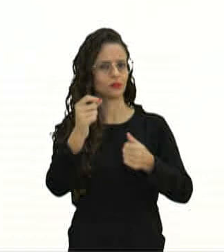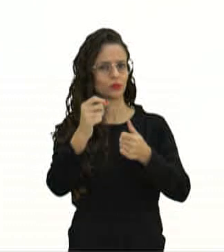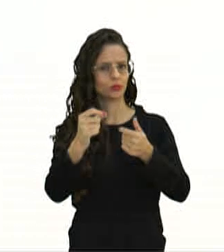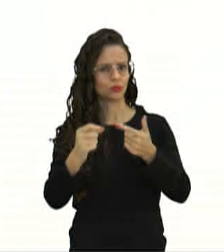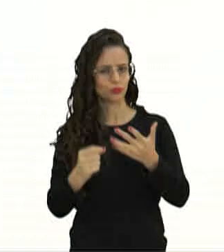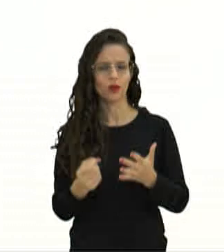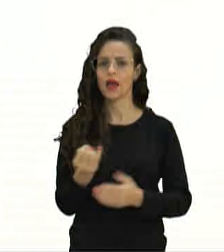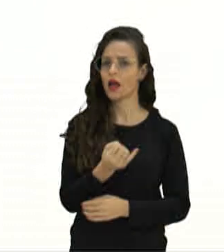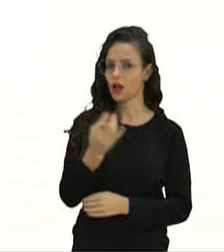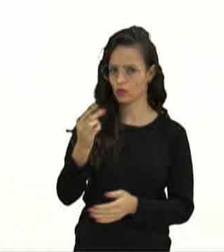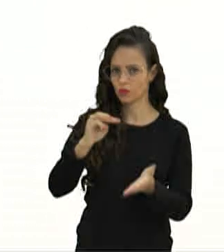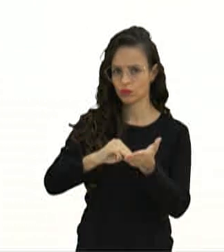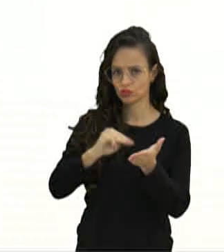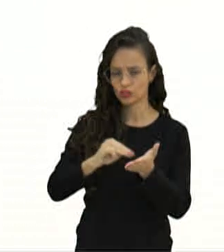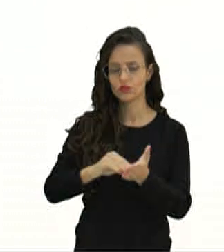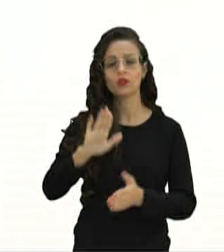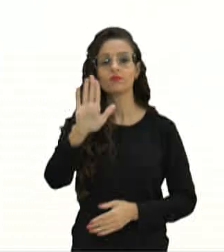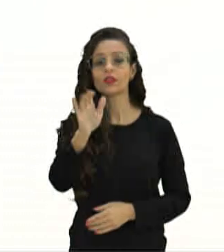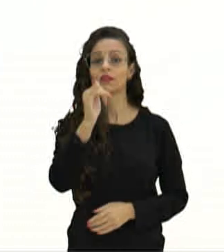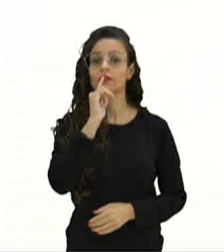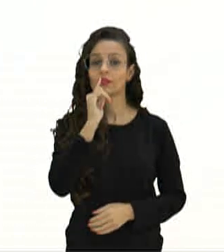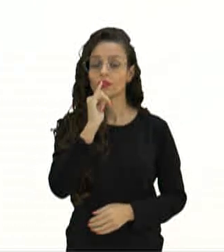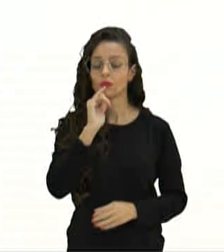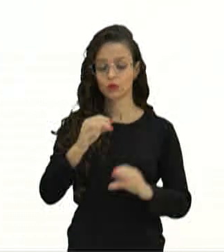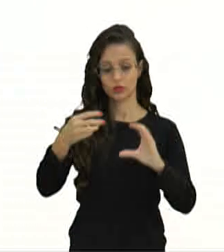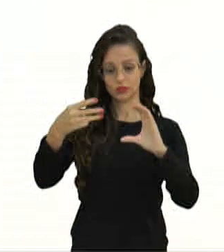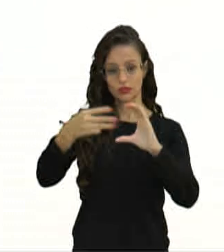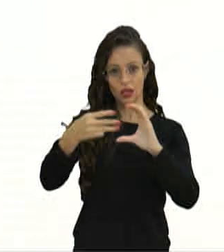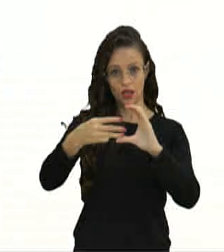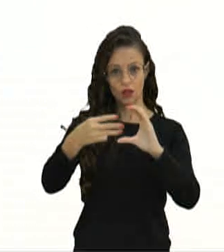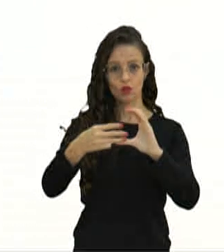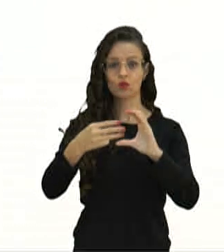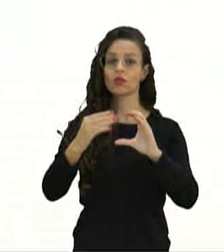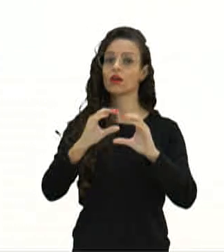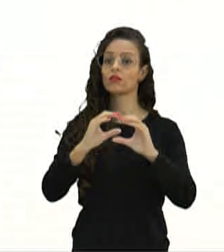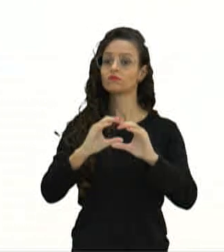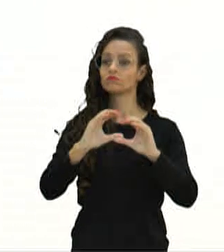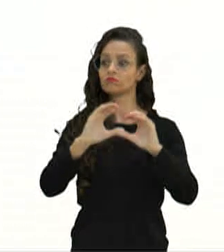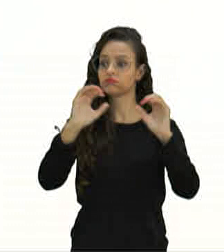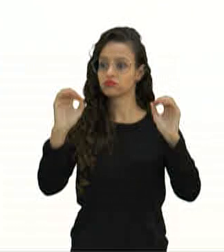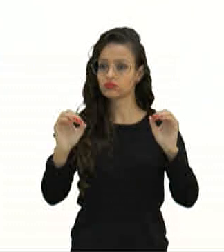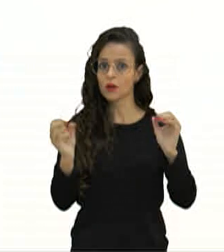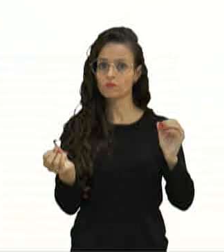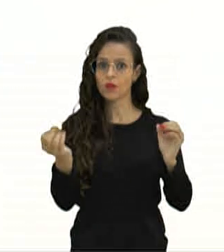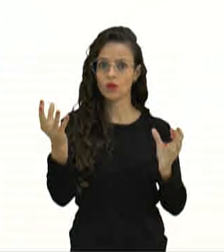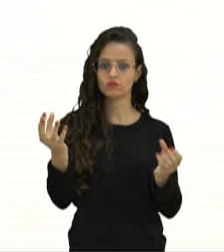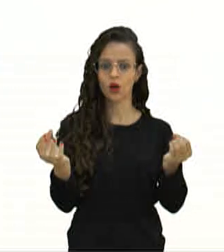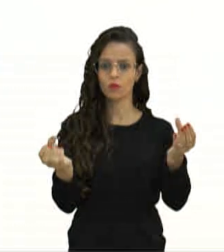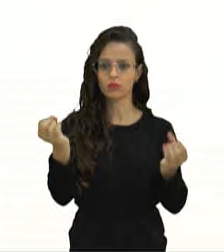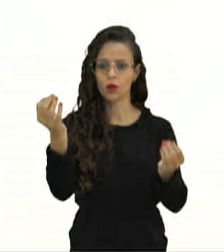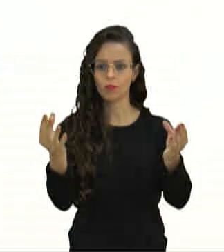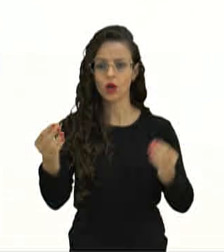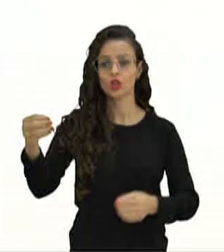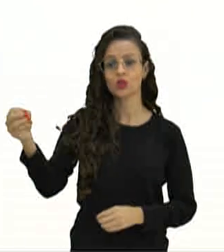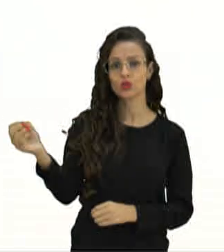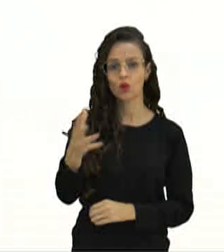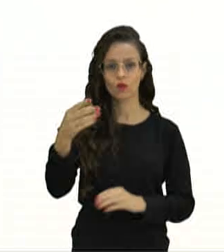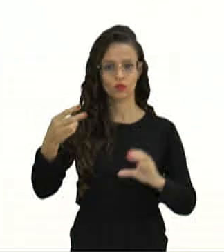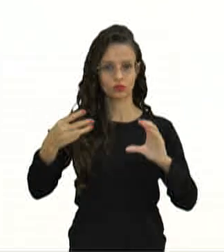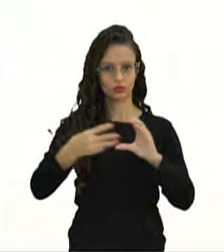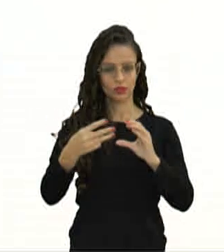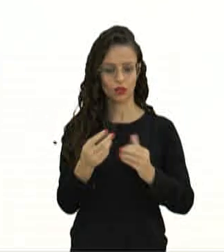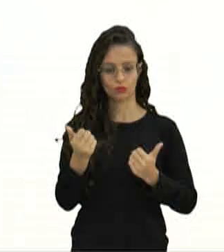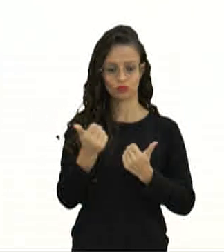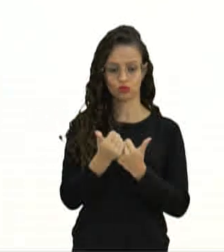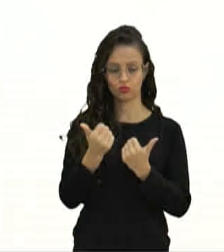citar todos aqui, mas por exemplo, uma célula ela se divide para originar novas células que vão repor o